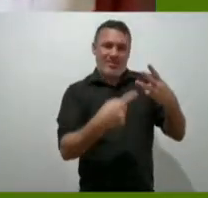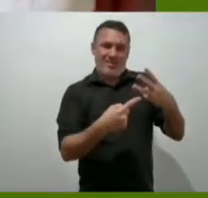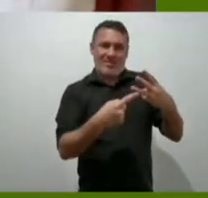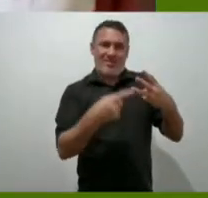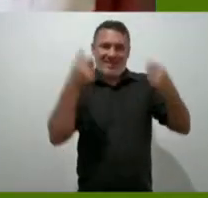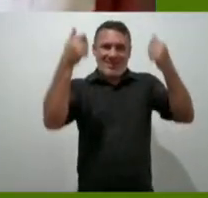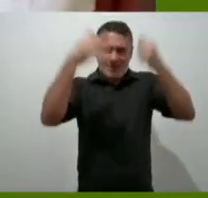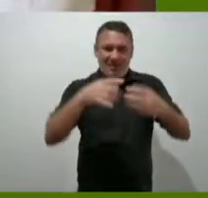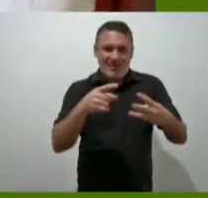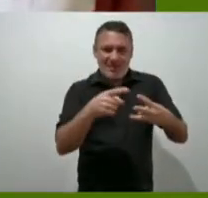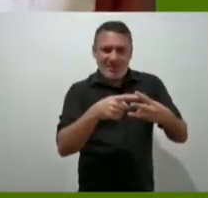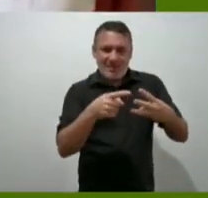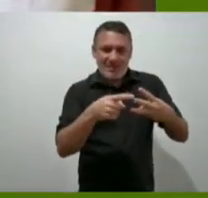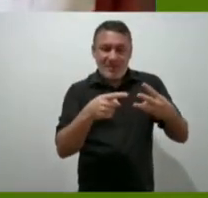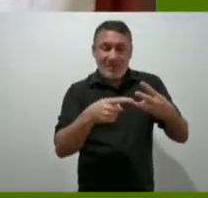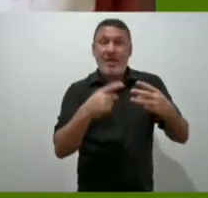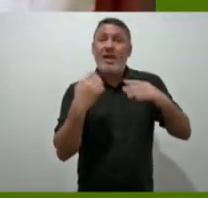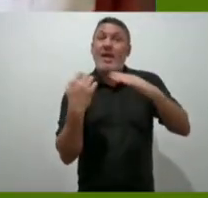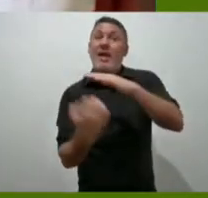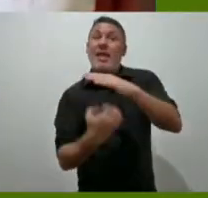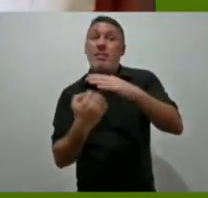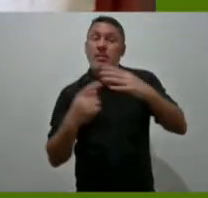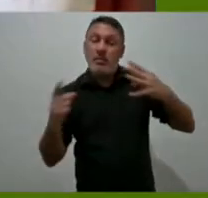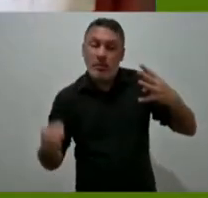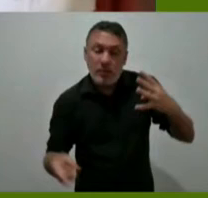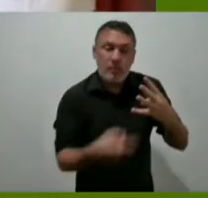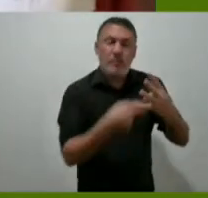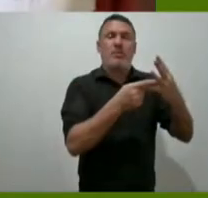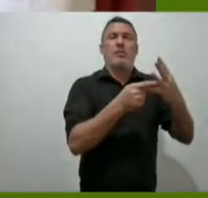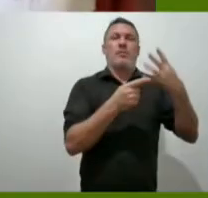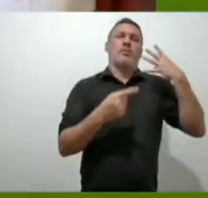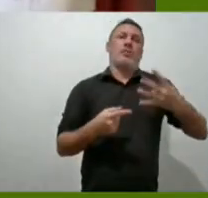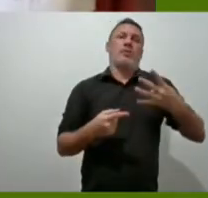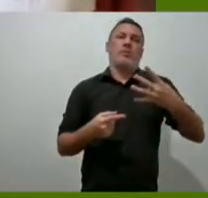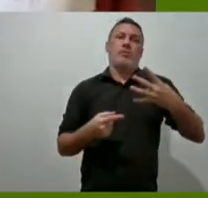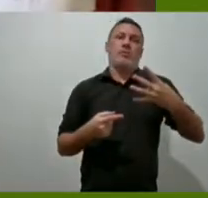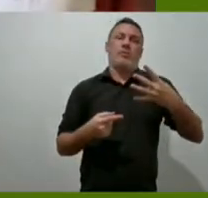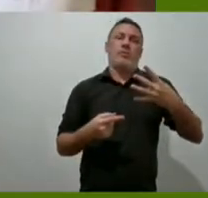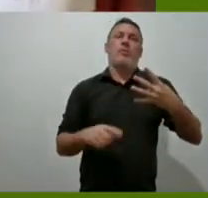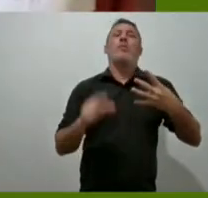Eu acho que nós teríamos que integrar a recuperação